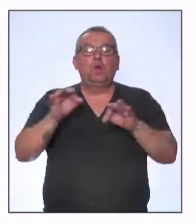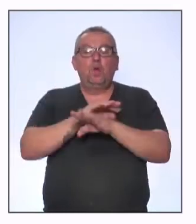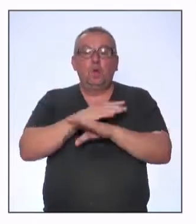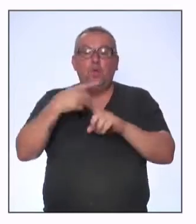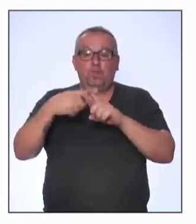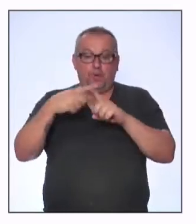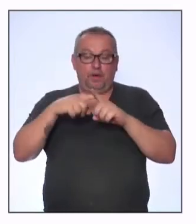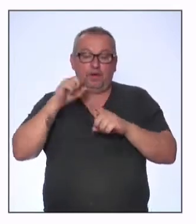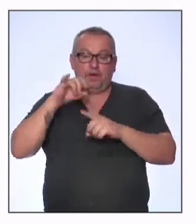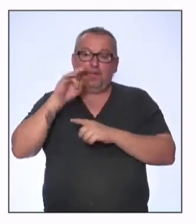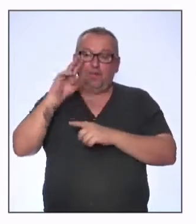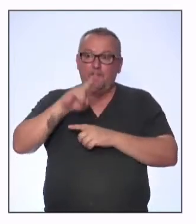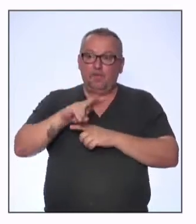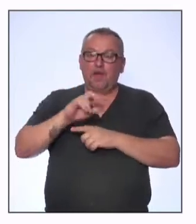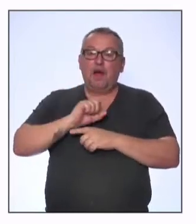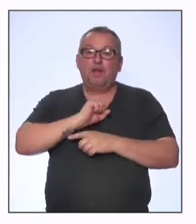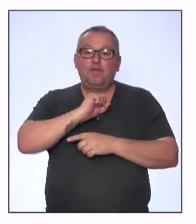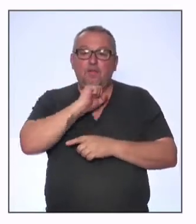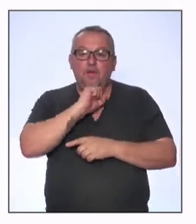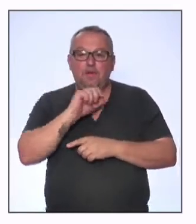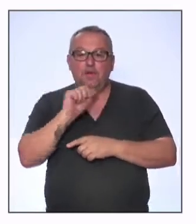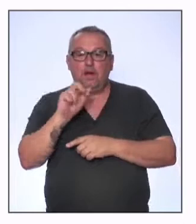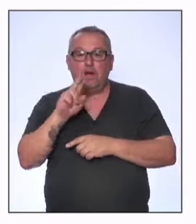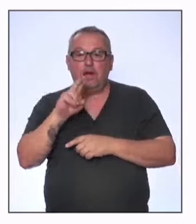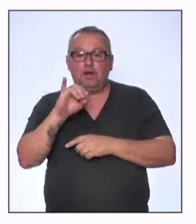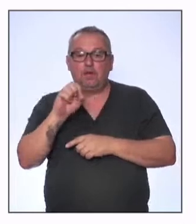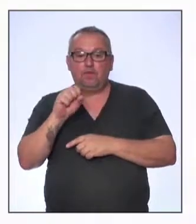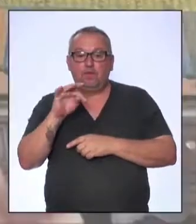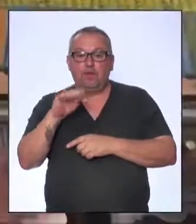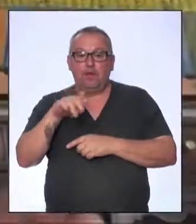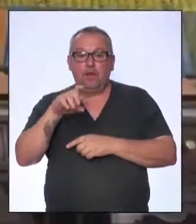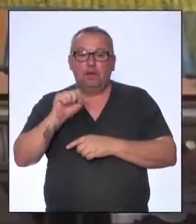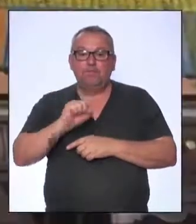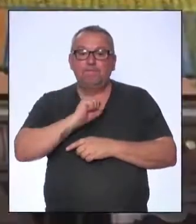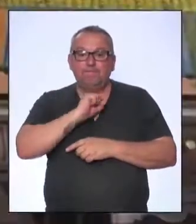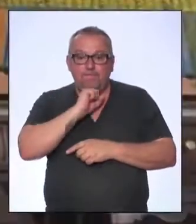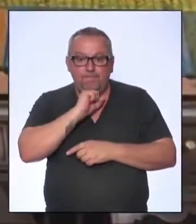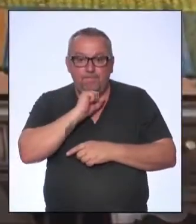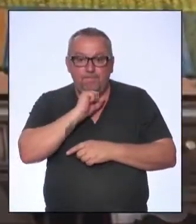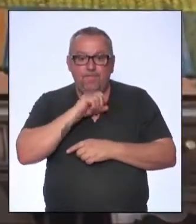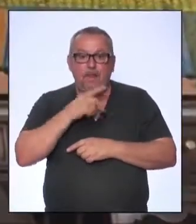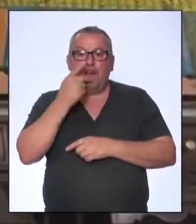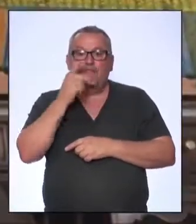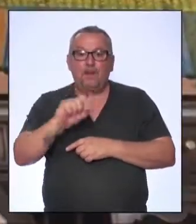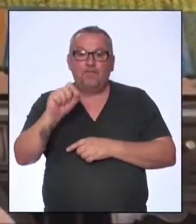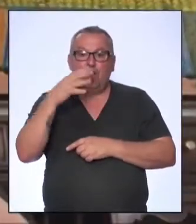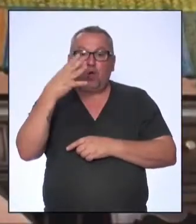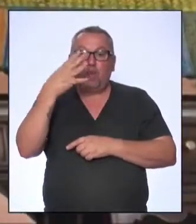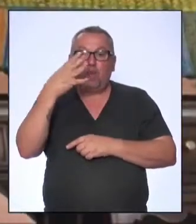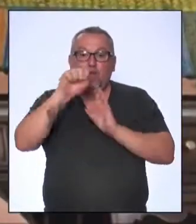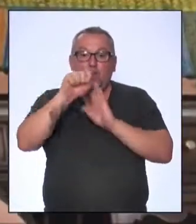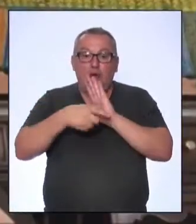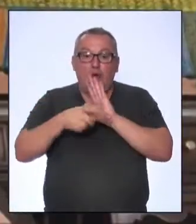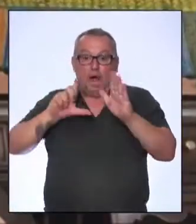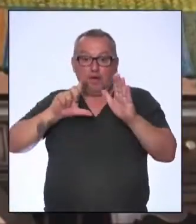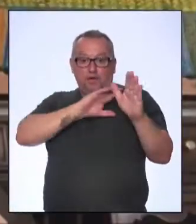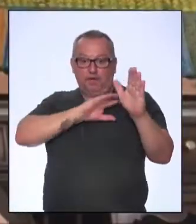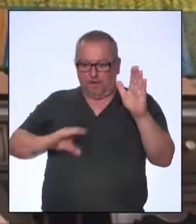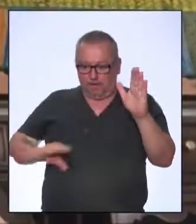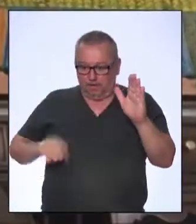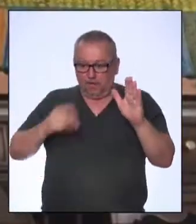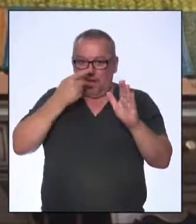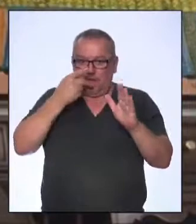fosse ouvir Aristóteles, 4 séculos antes de Cristo, ele disse o seguinte: a